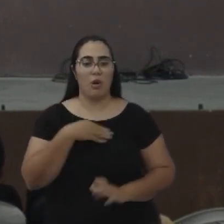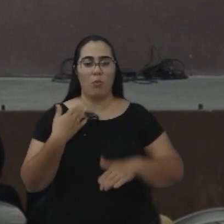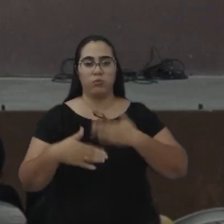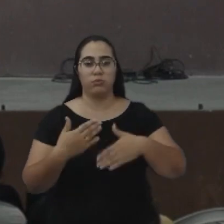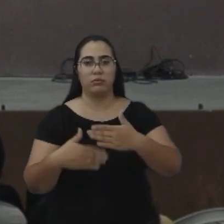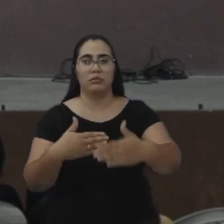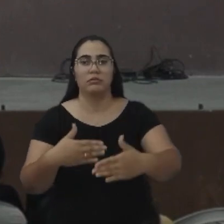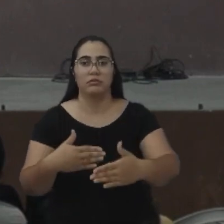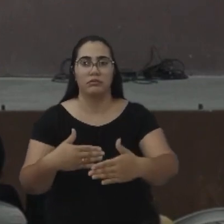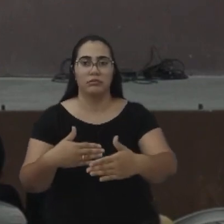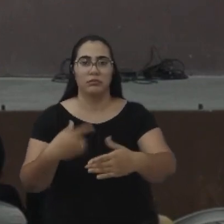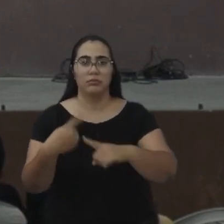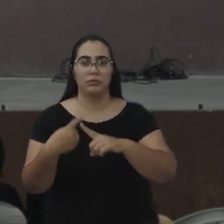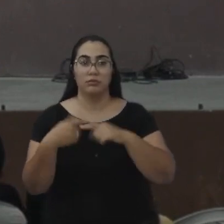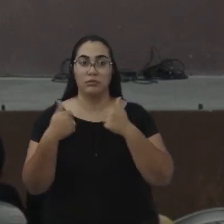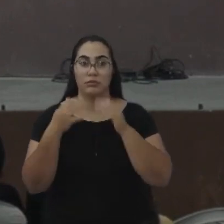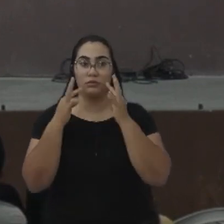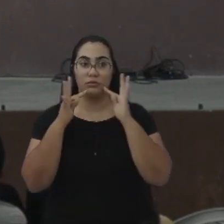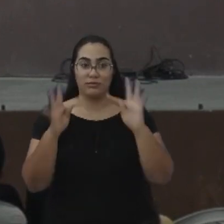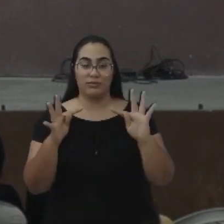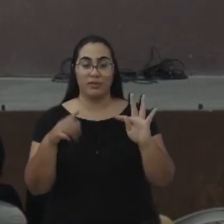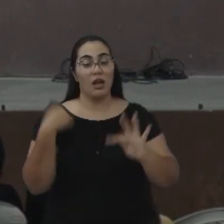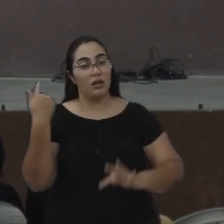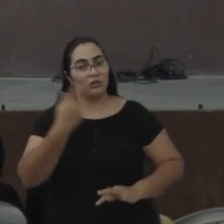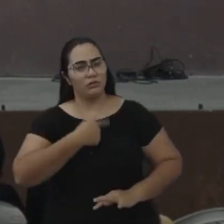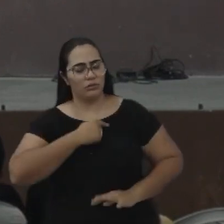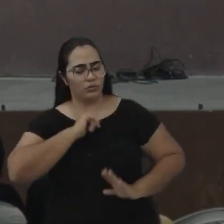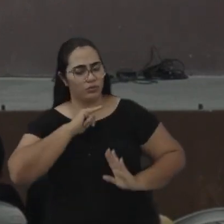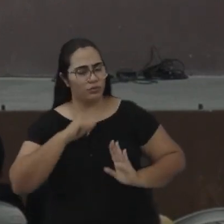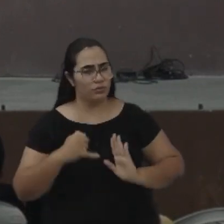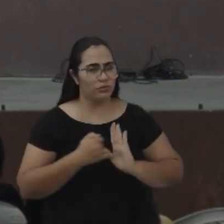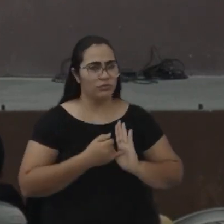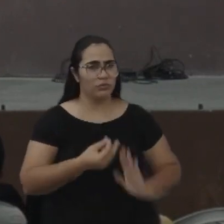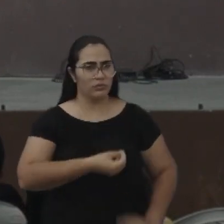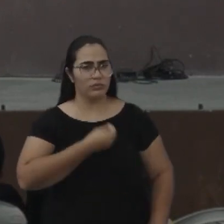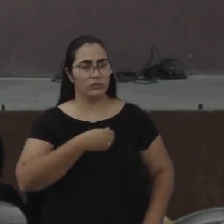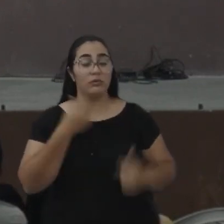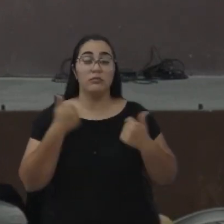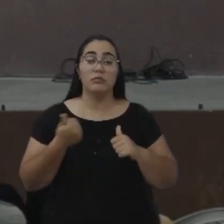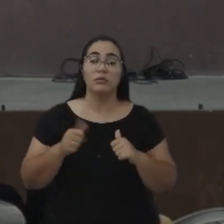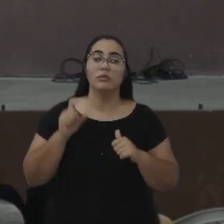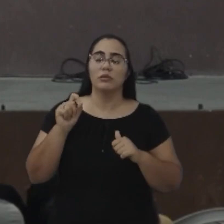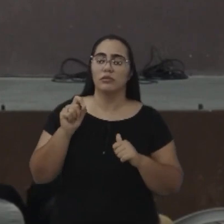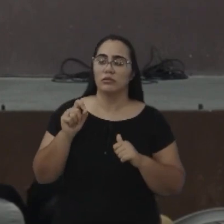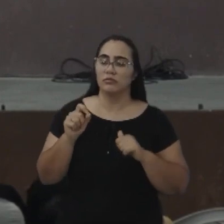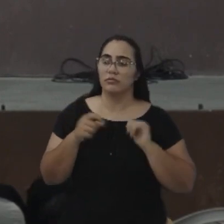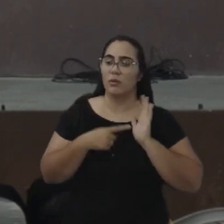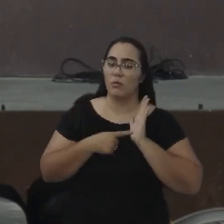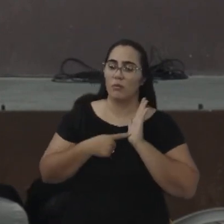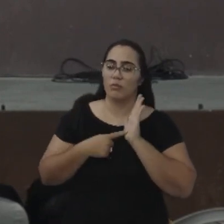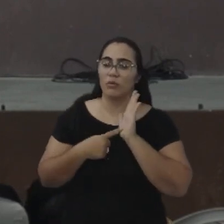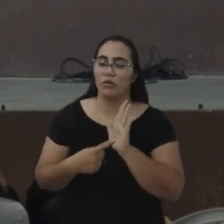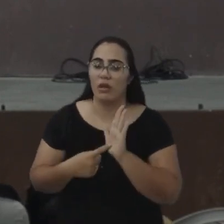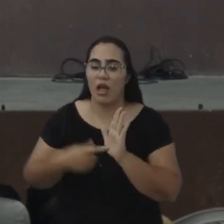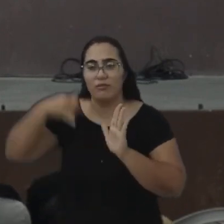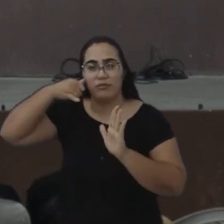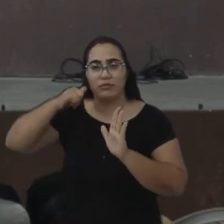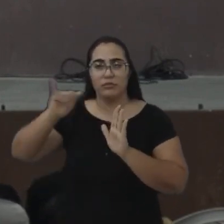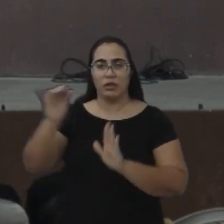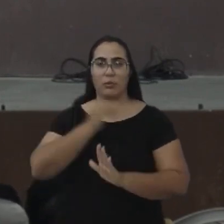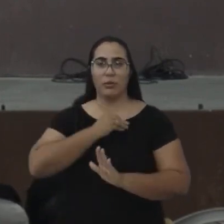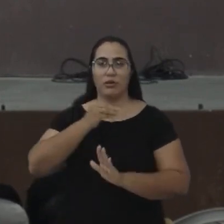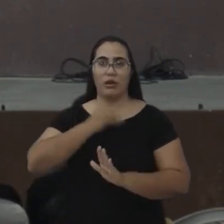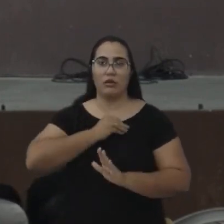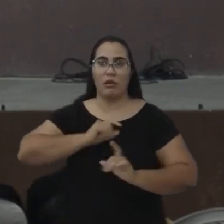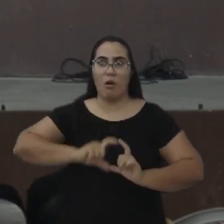estiver. Nosso estilo de vida, irmãos, é um estilo que deve provocar um refreio no avanço do